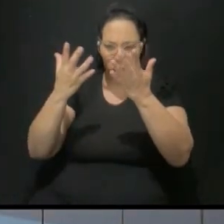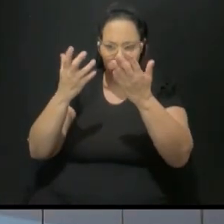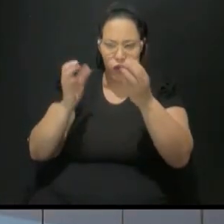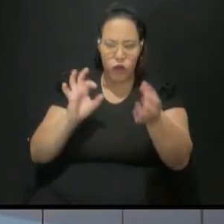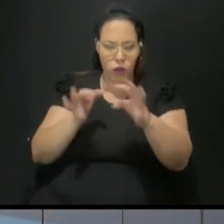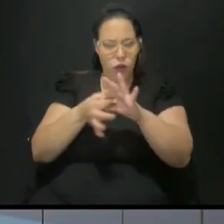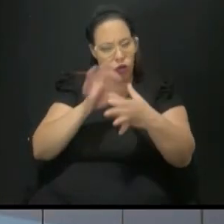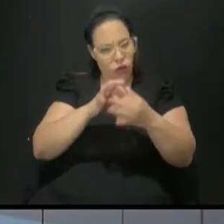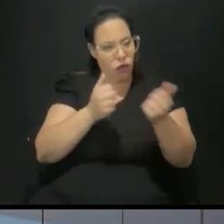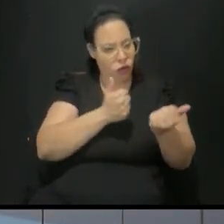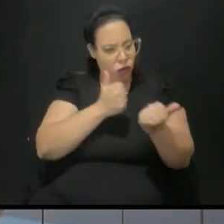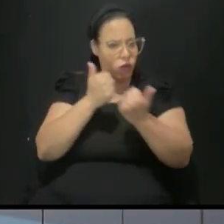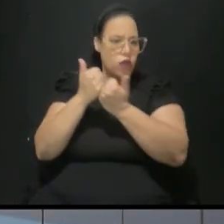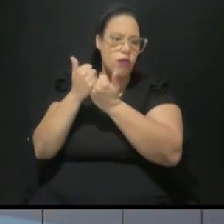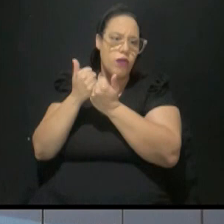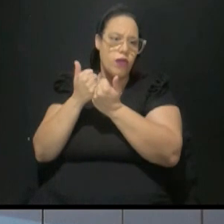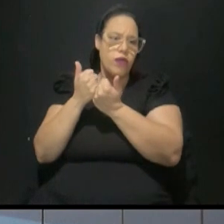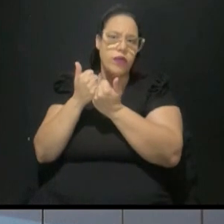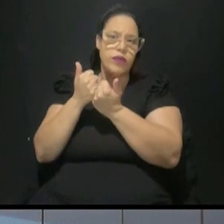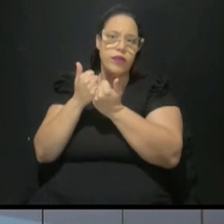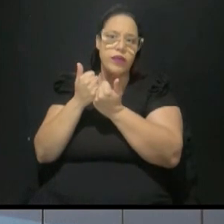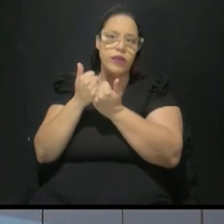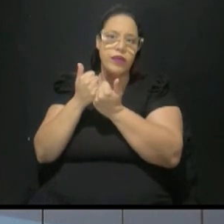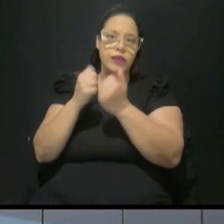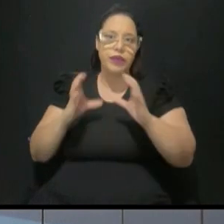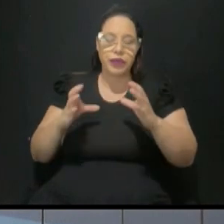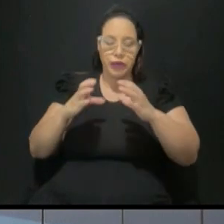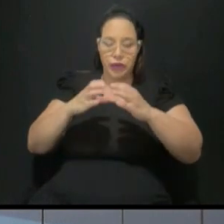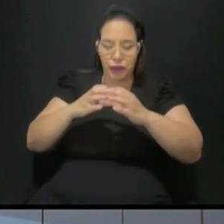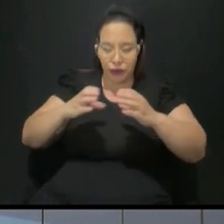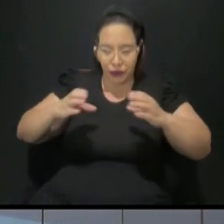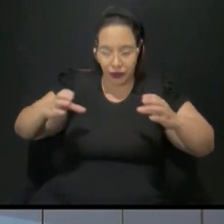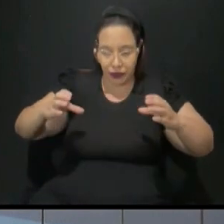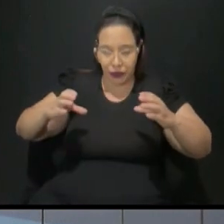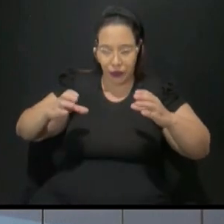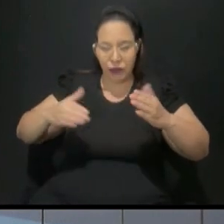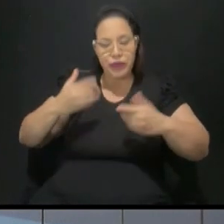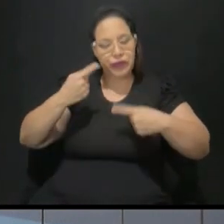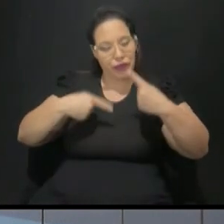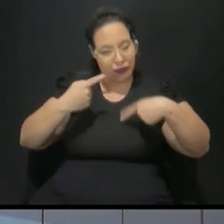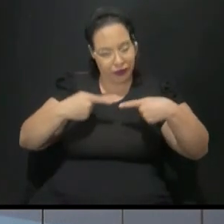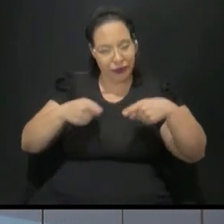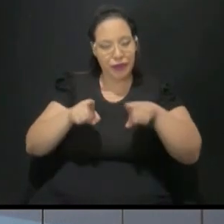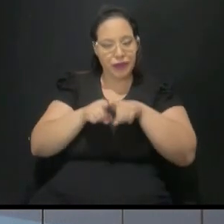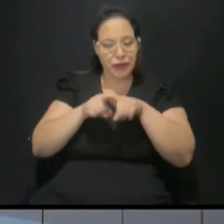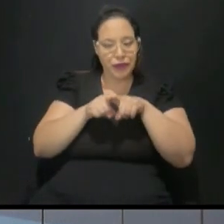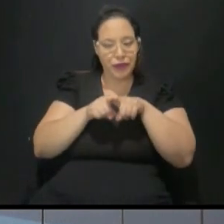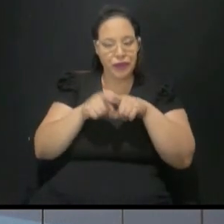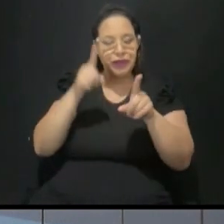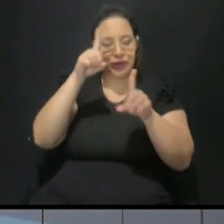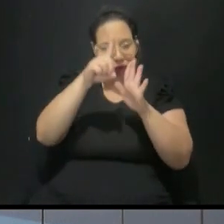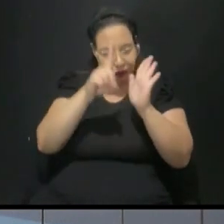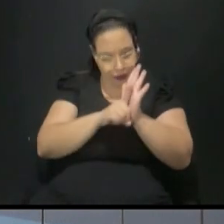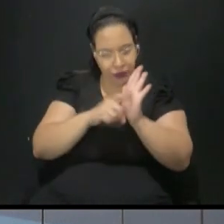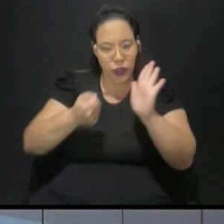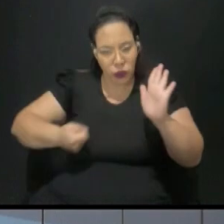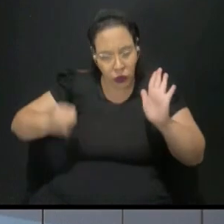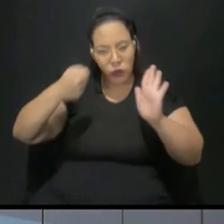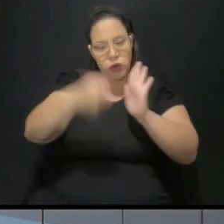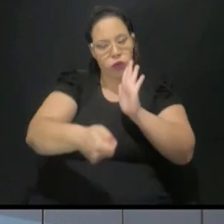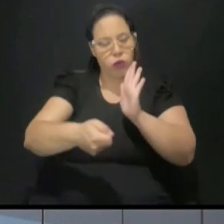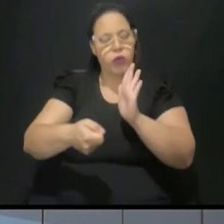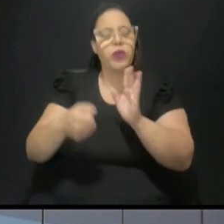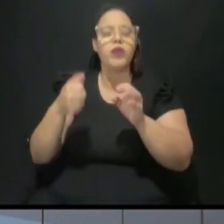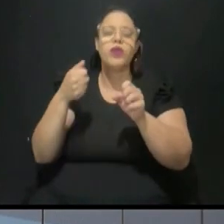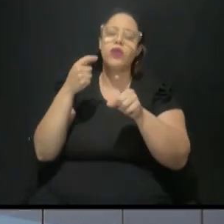para poder exatamente criar uma grande rede de apoio e de discussão sobre essa garantia de direitos, que o esporte também tem que ser